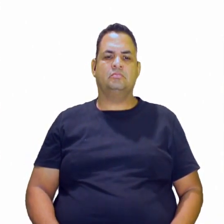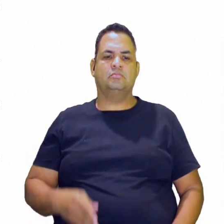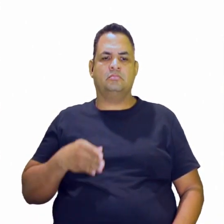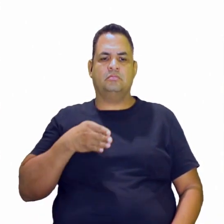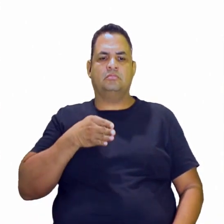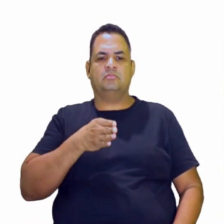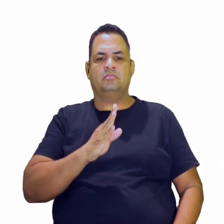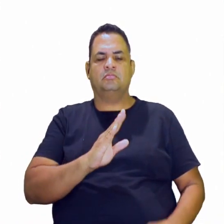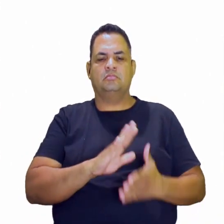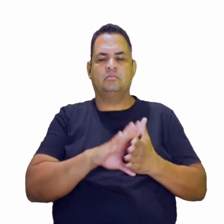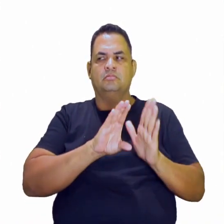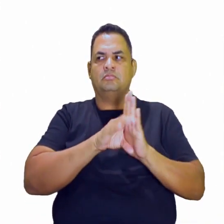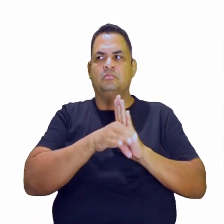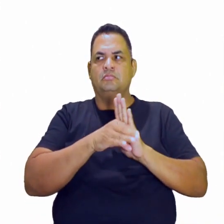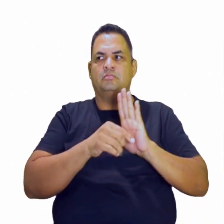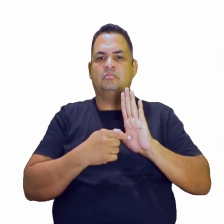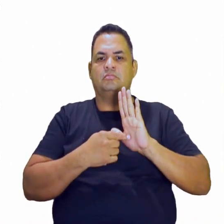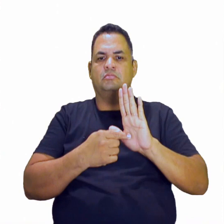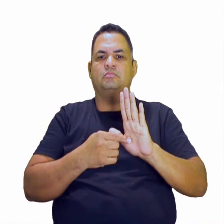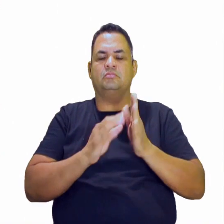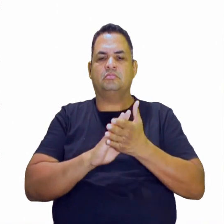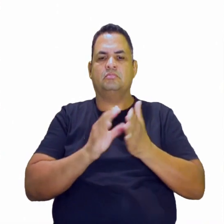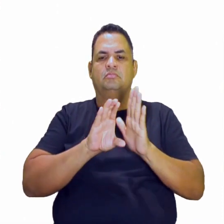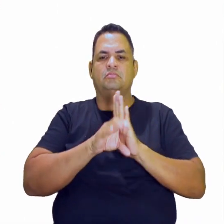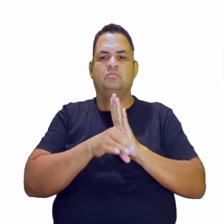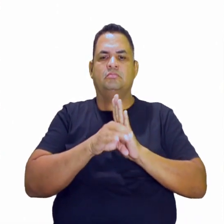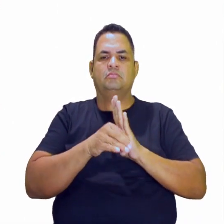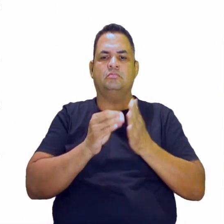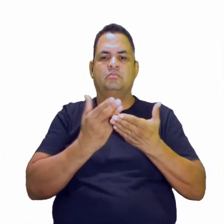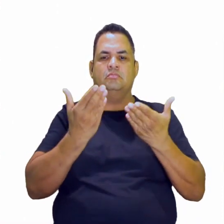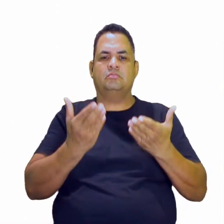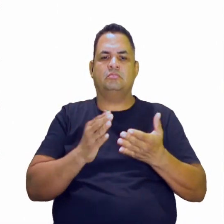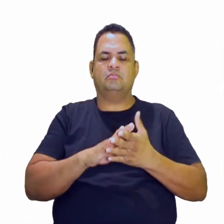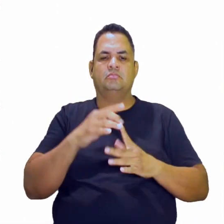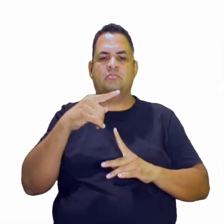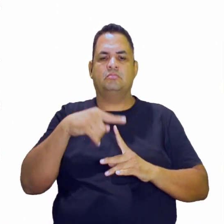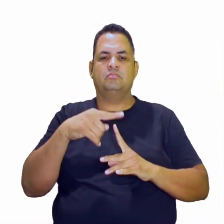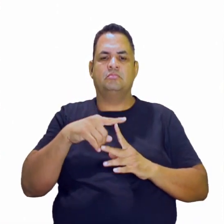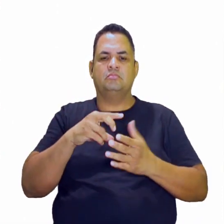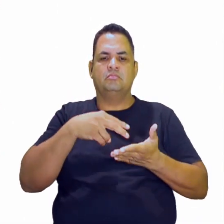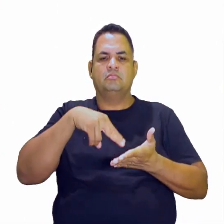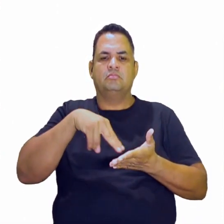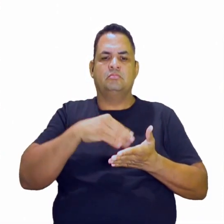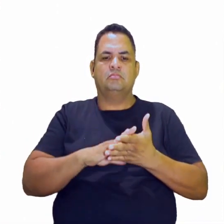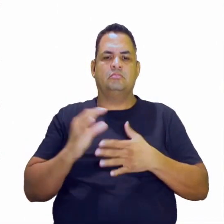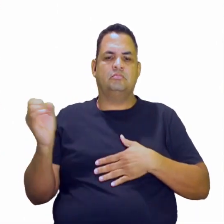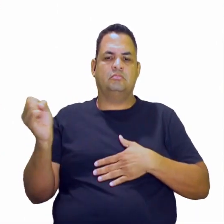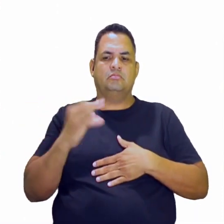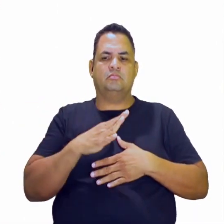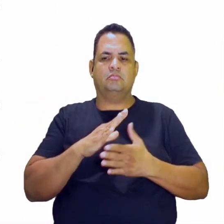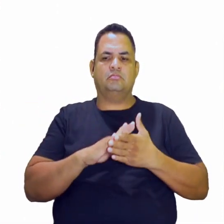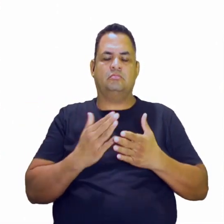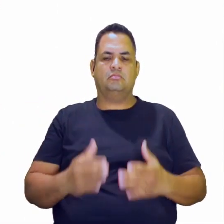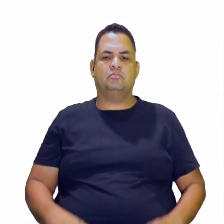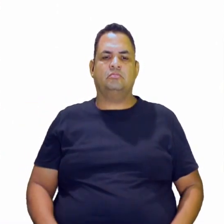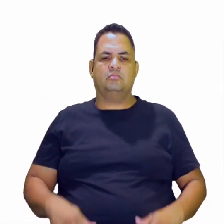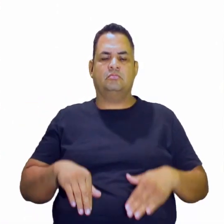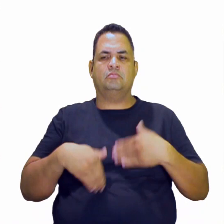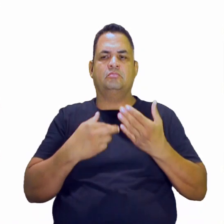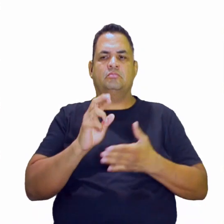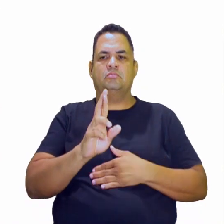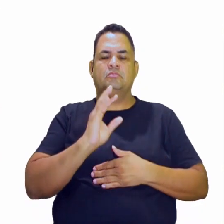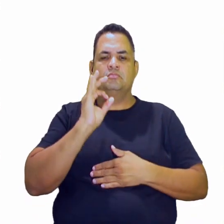direto ao conceito, né, buscando aí o conceito desse estilo de dança contemporânea. Então, vamos ver qual a